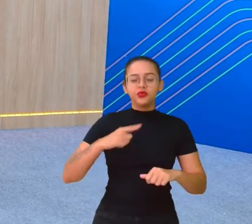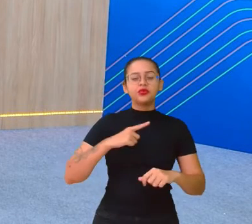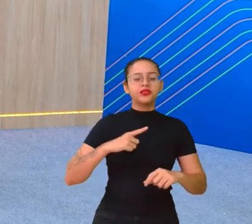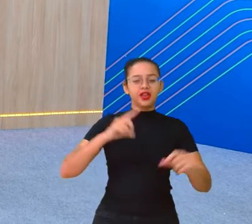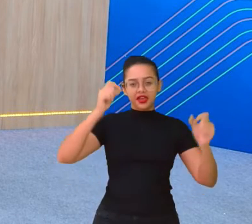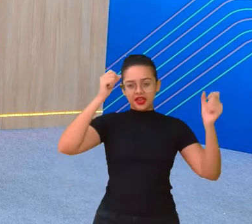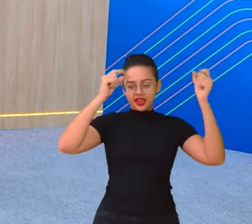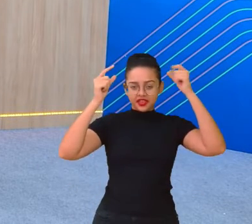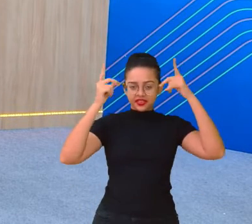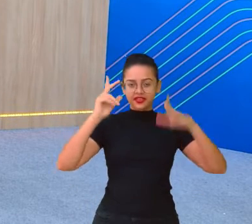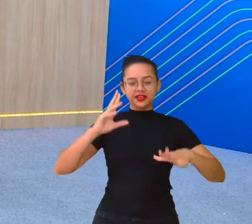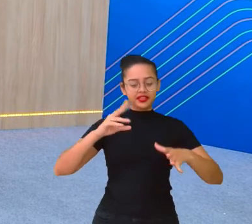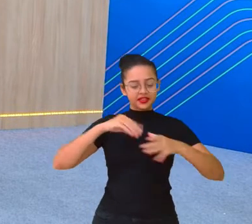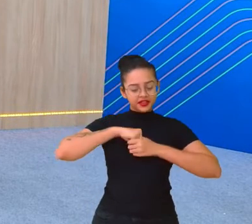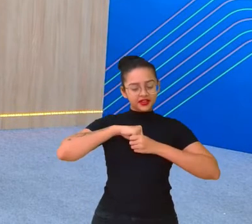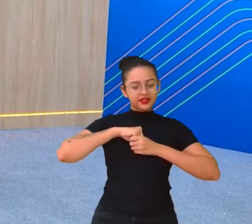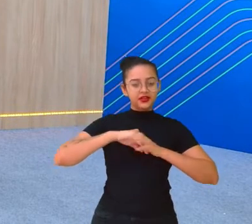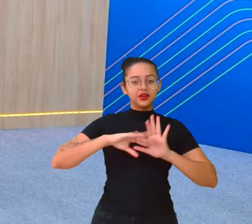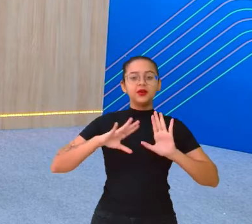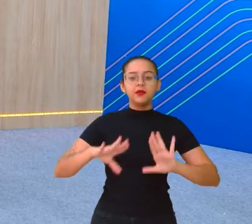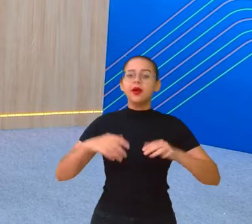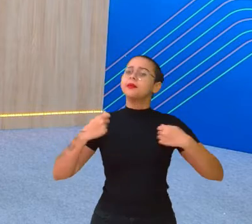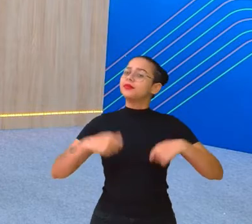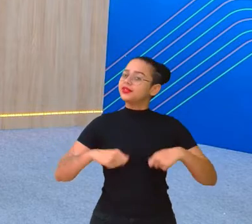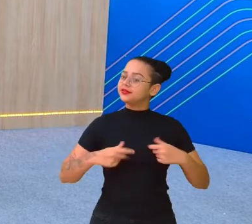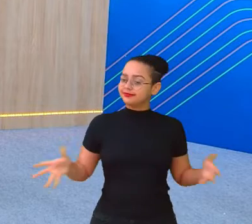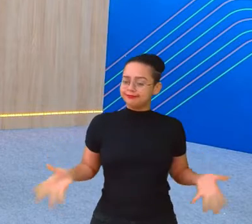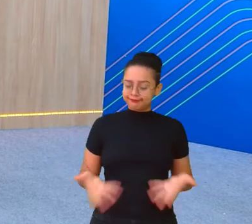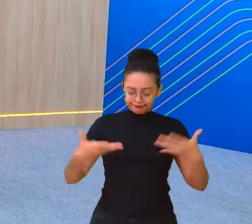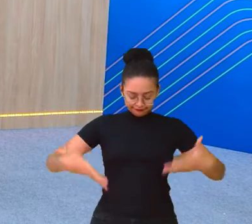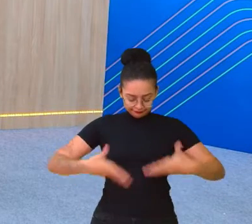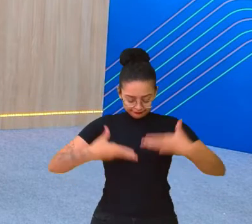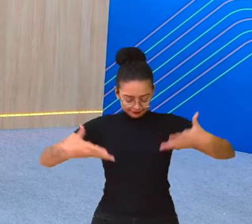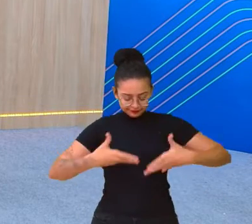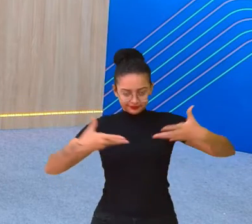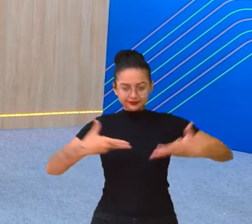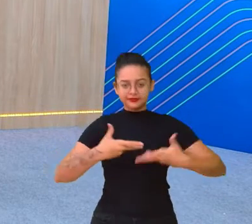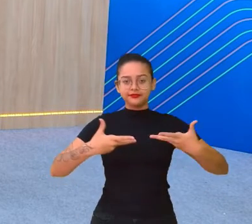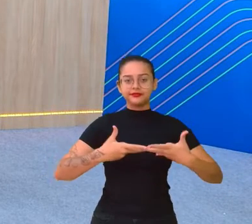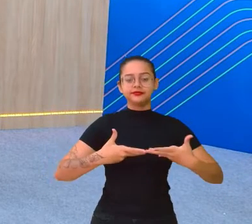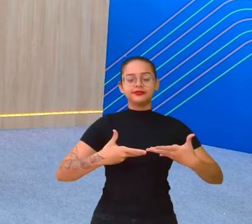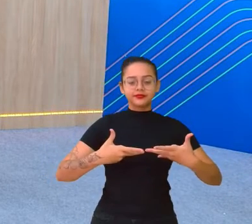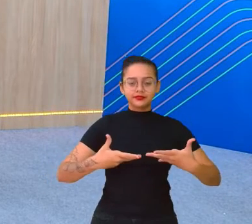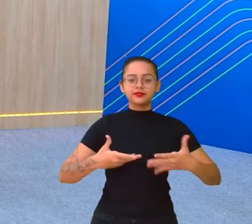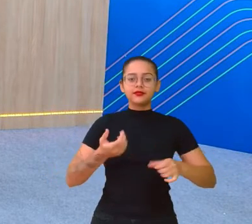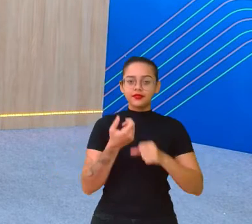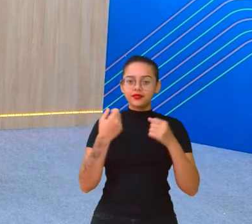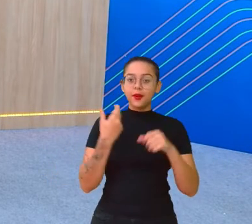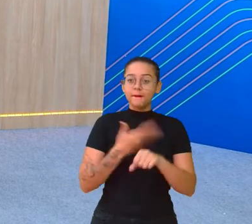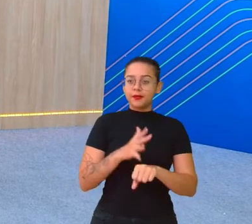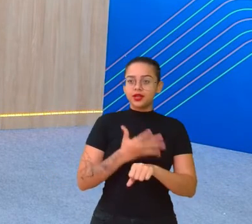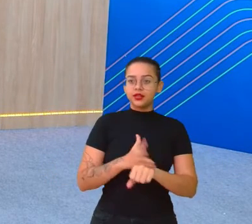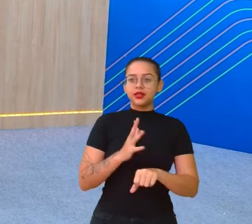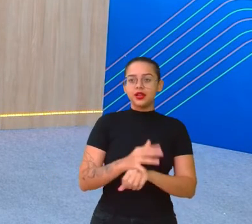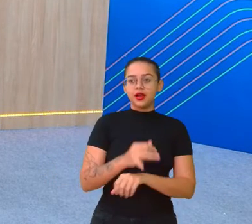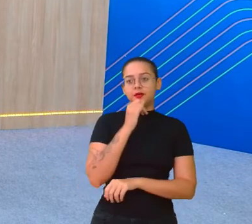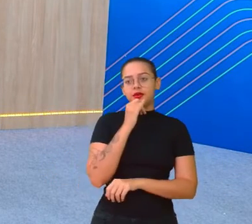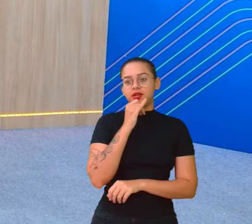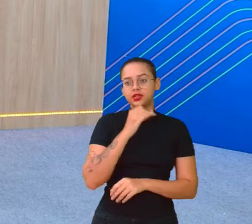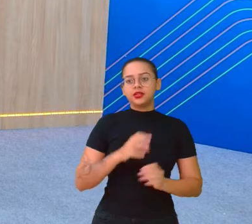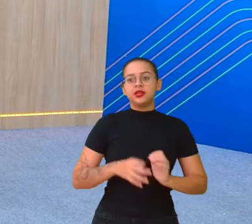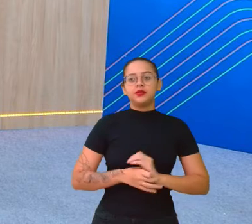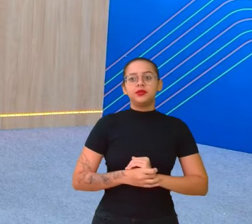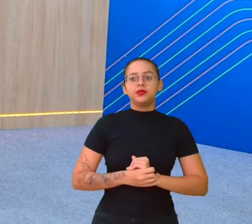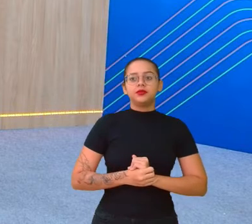criatividade em si. Agora, a gente tem que também, né, se propor a exercitar, se propor, por exemplo, a